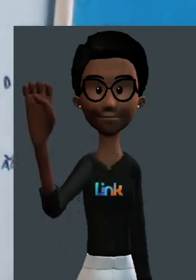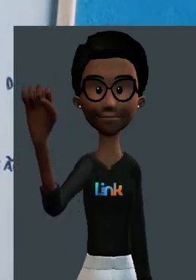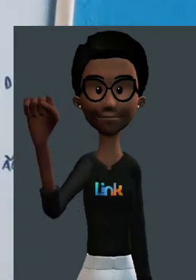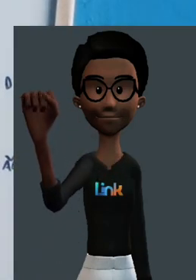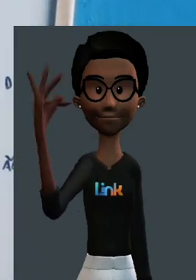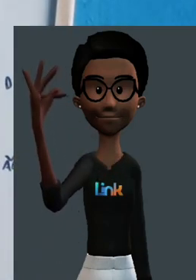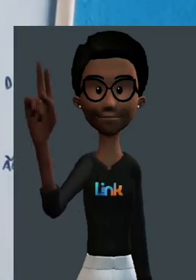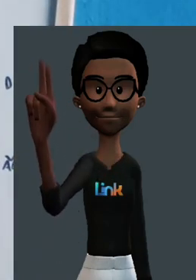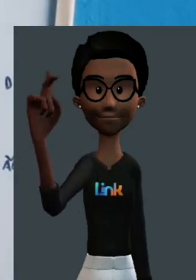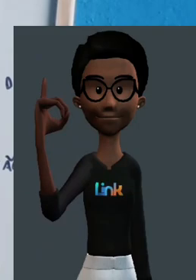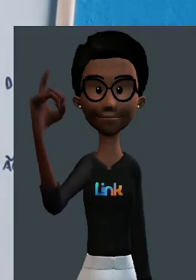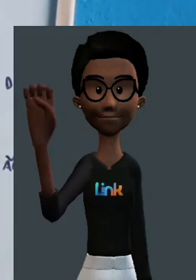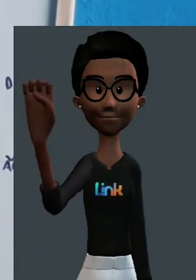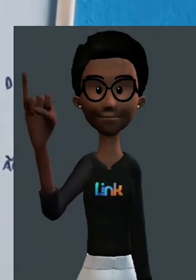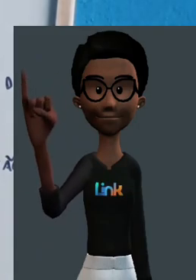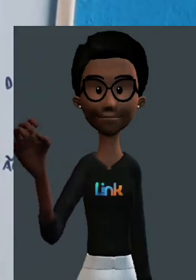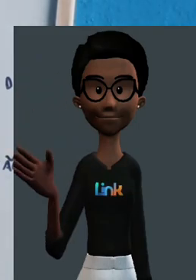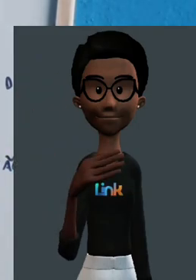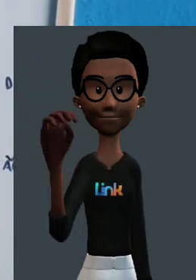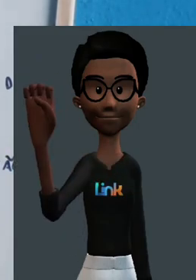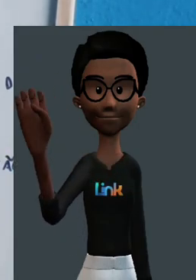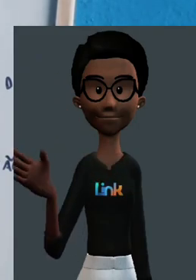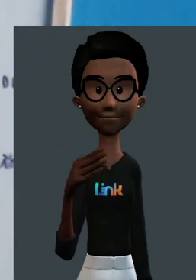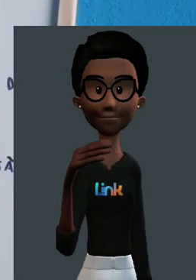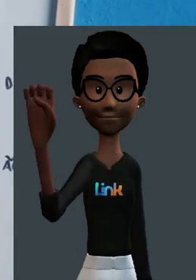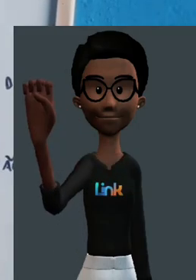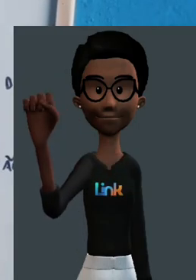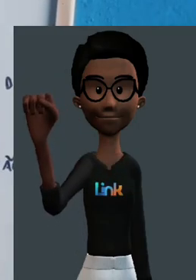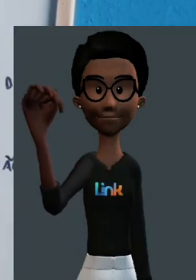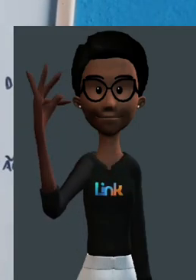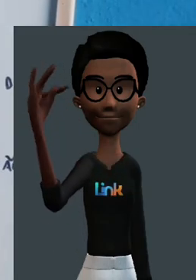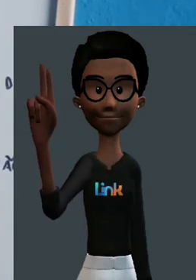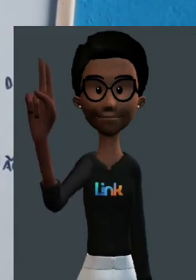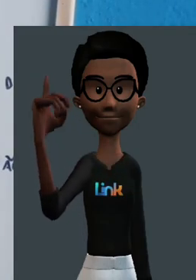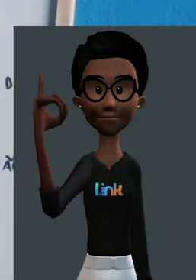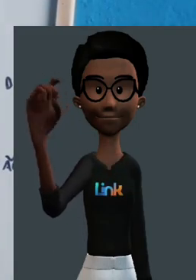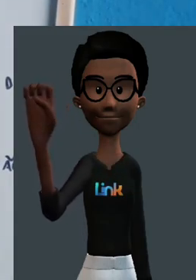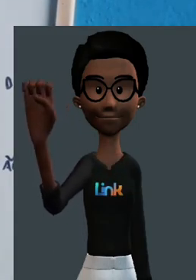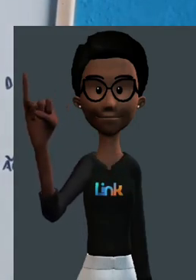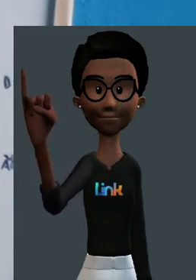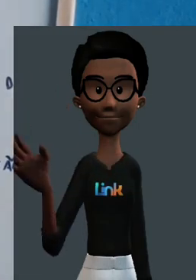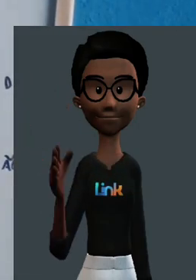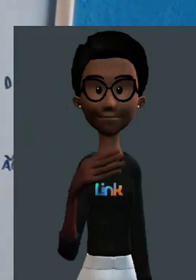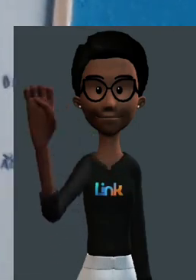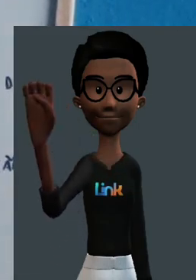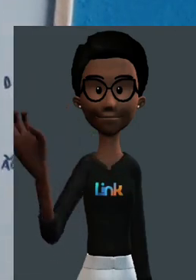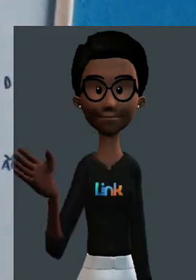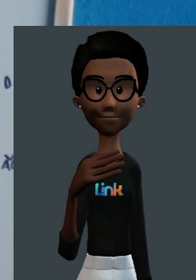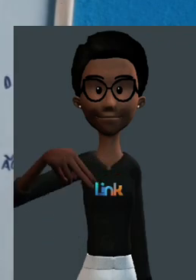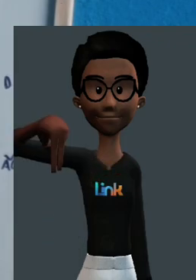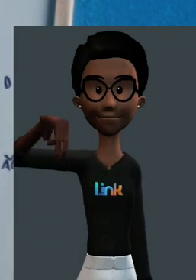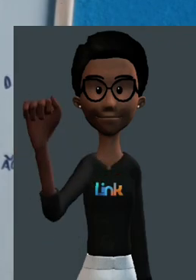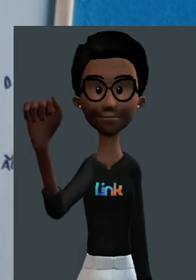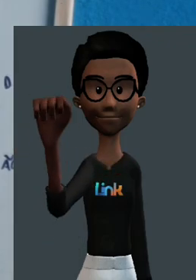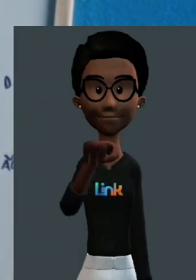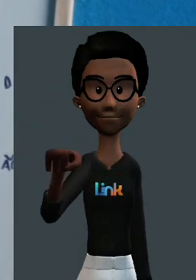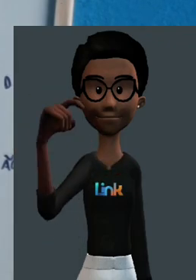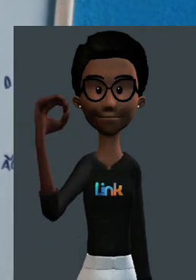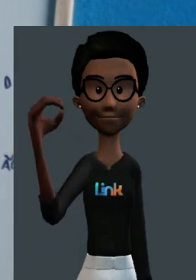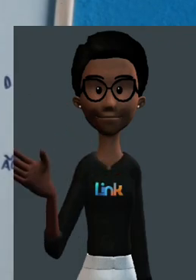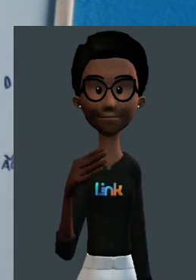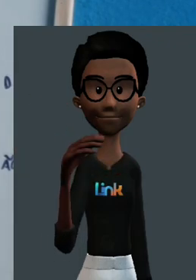estava feliz antes, que significa provavelmente que ele não está mais. Aconteceu alguma coisa. Então, esse